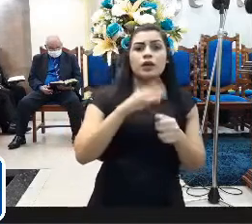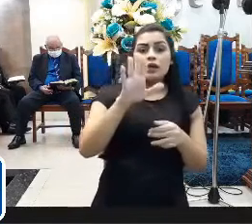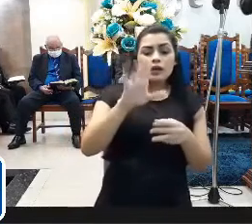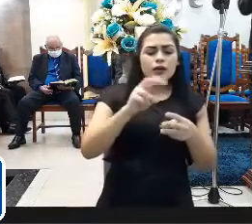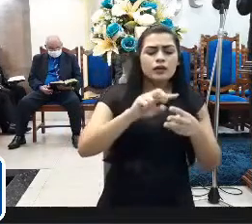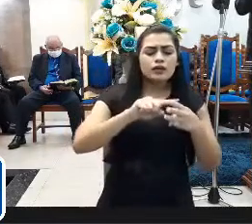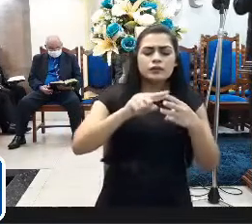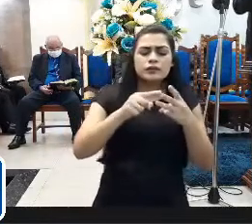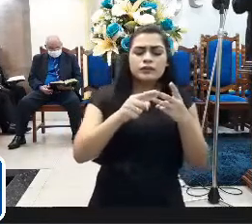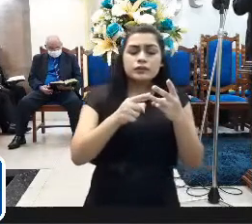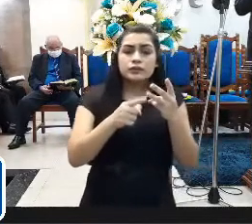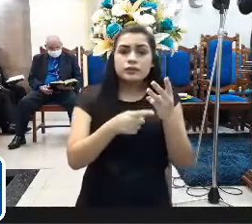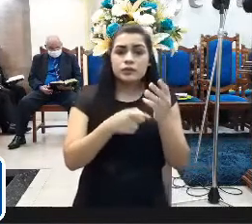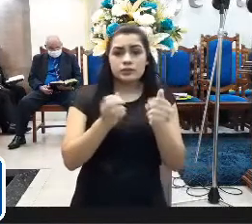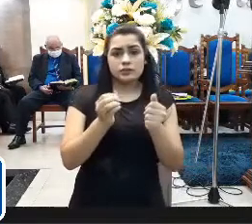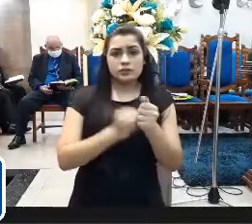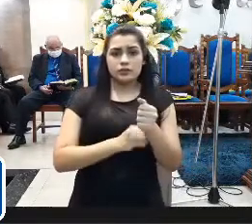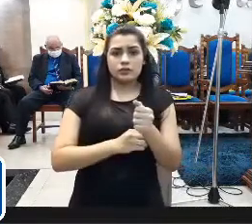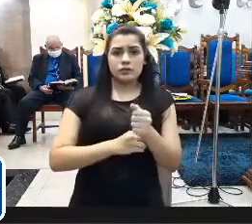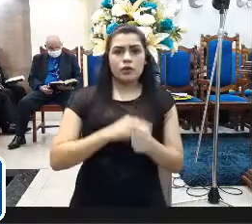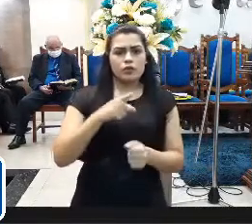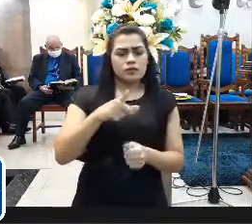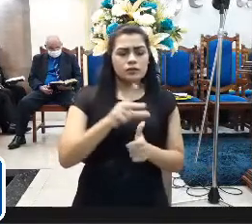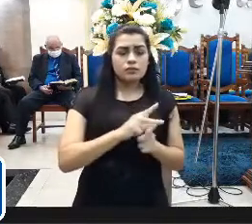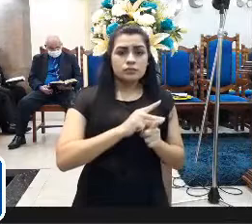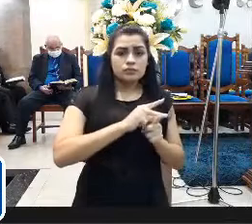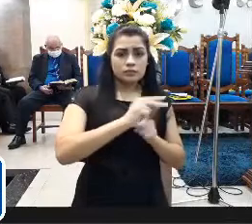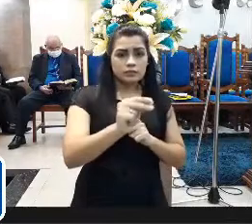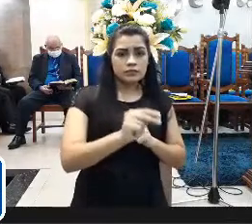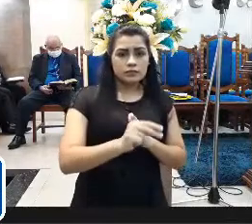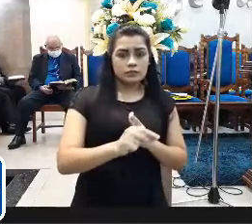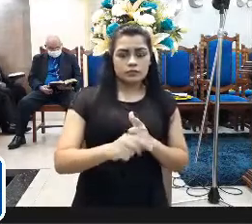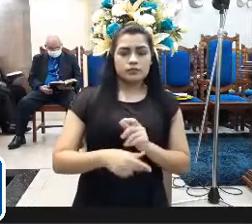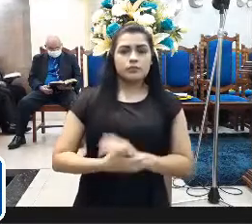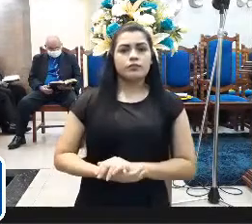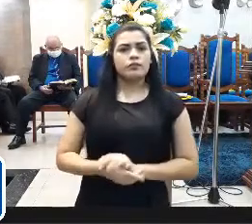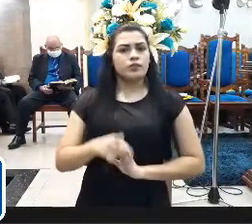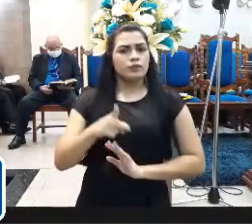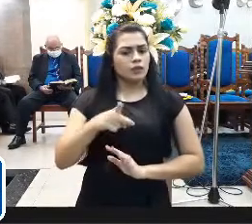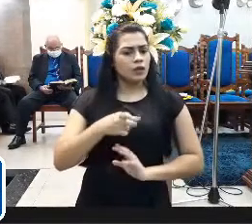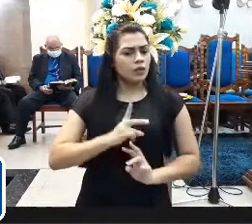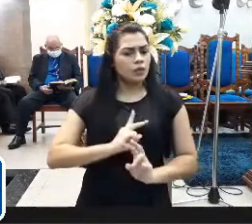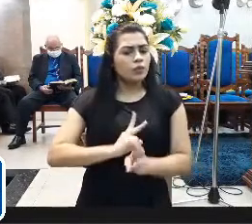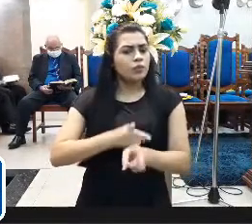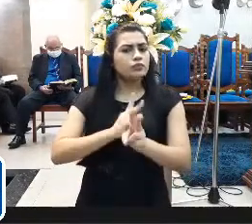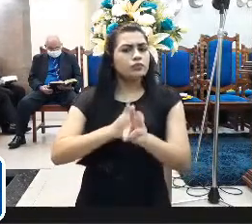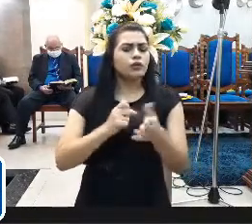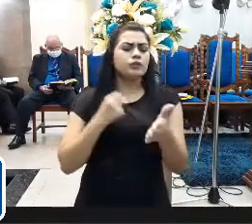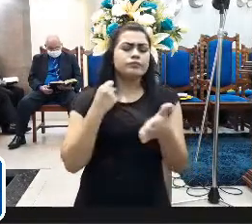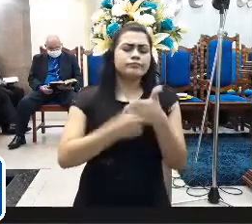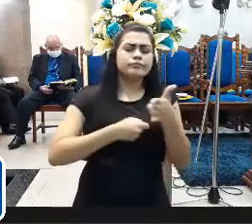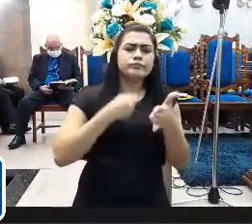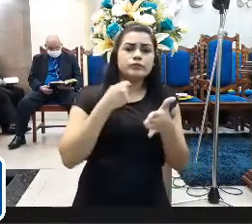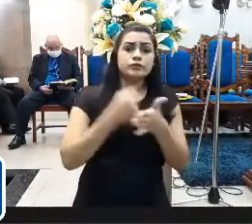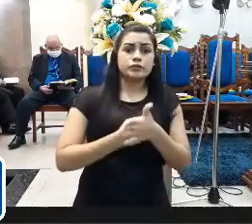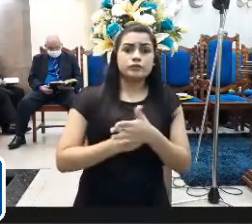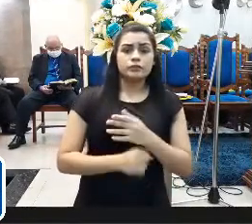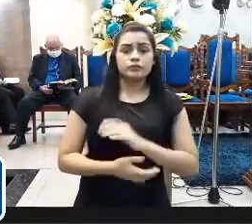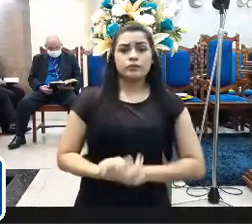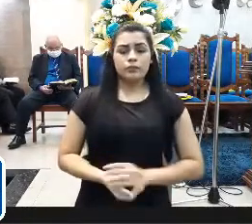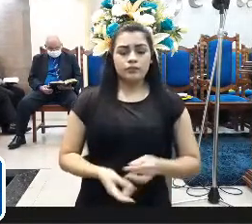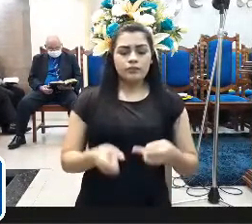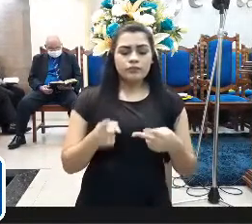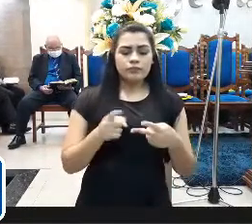3 segredos. Para você vencer na caminhada. Para você enfrentar essa jornada tão difícil. Cinja